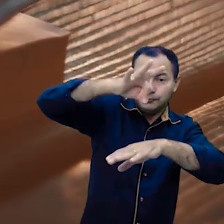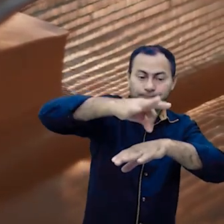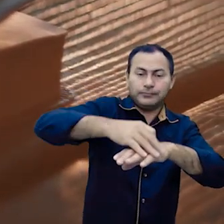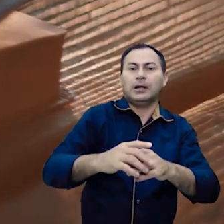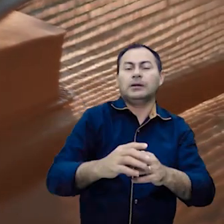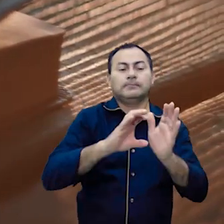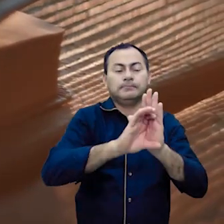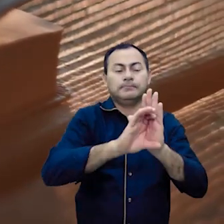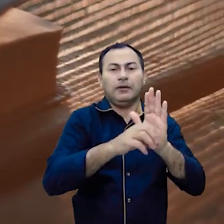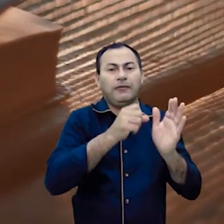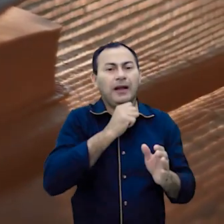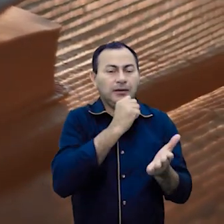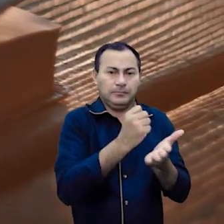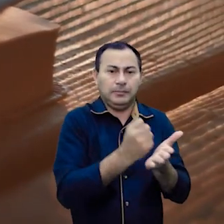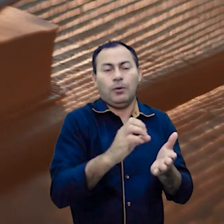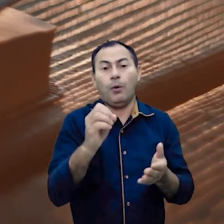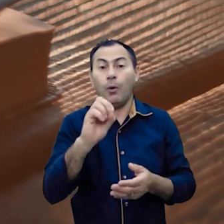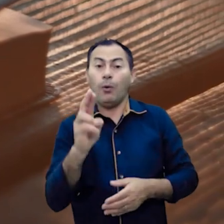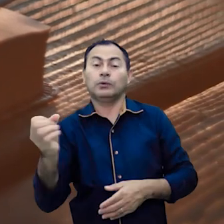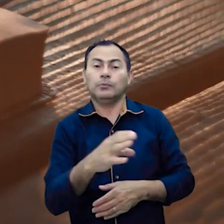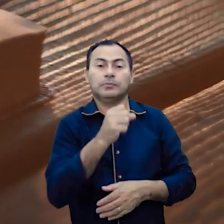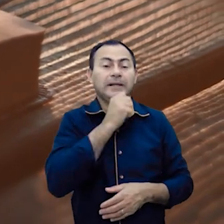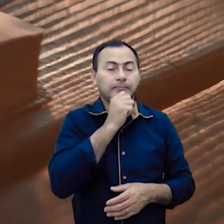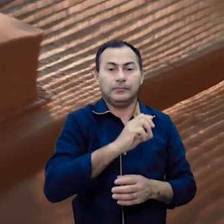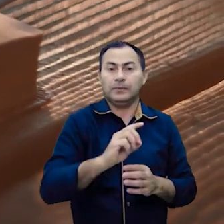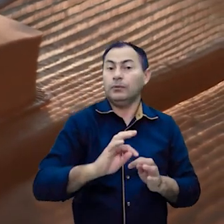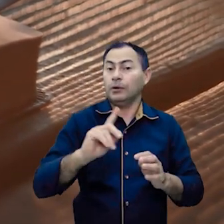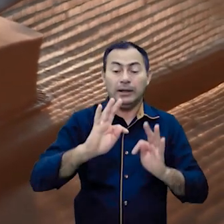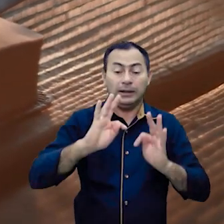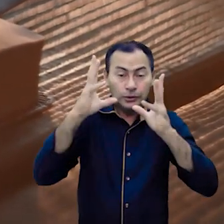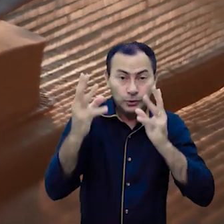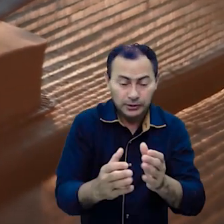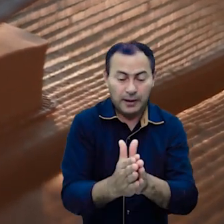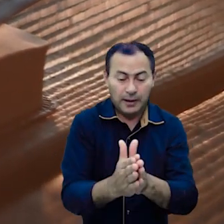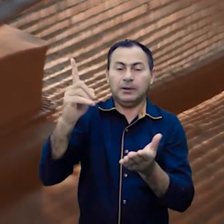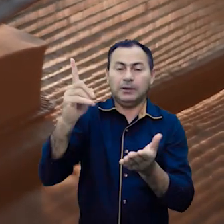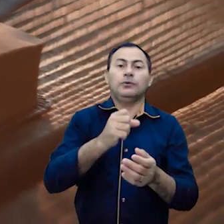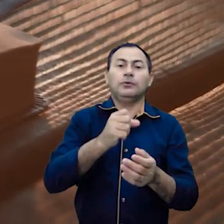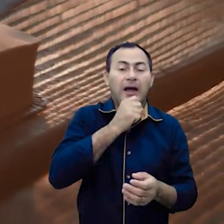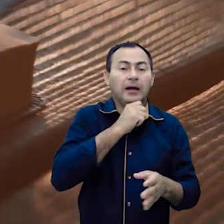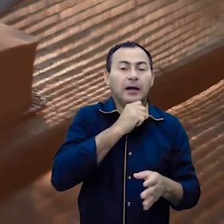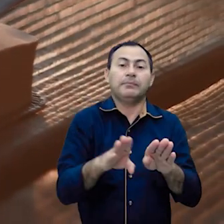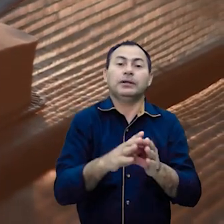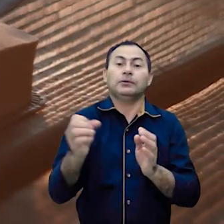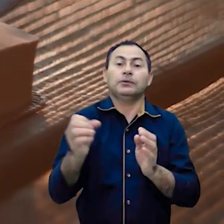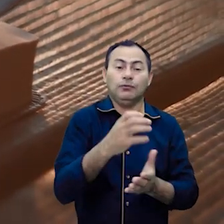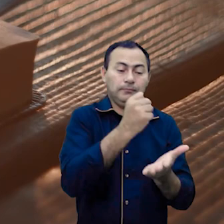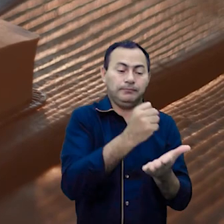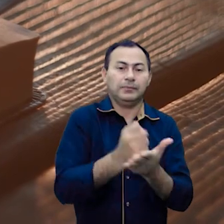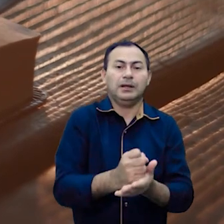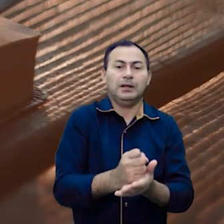um conceito apenas do velho testamento ou do novo testamento não é de toda a Bíblia tanto do velho como do novo testamento